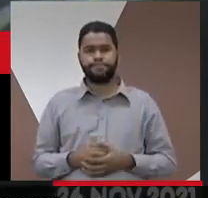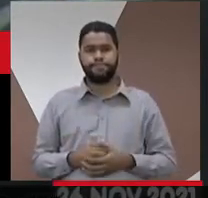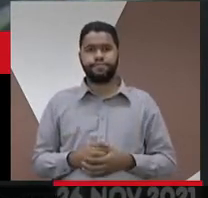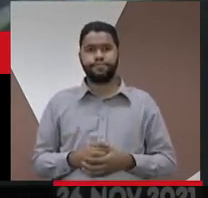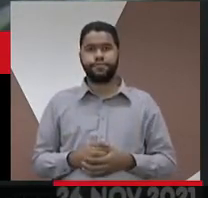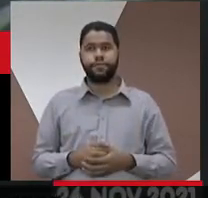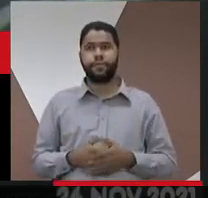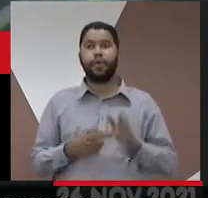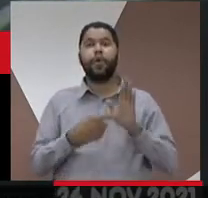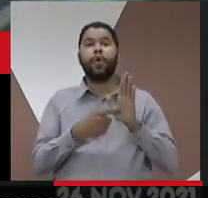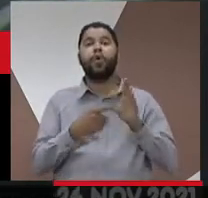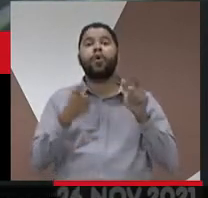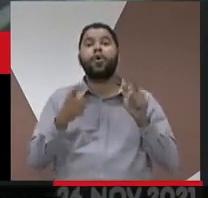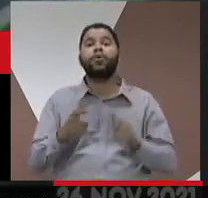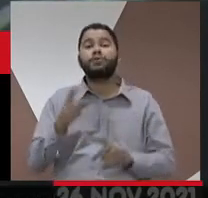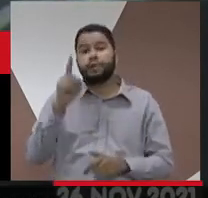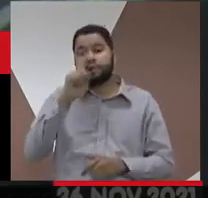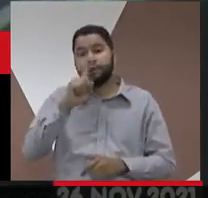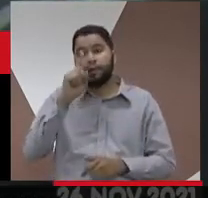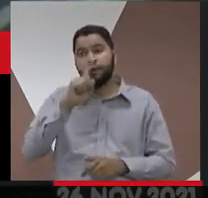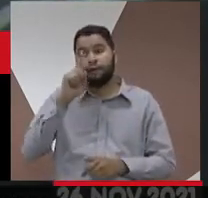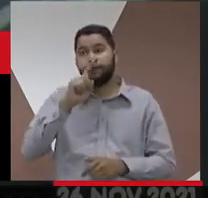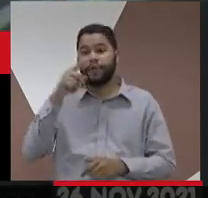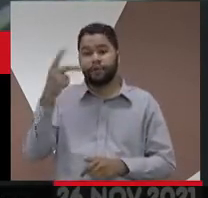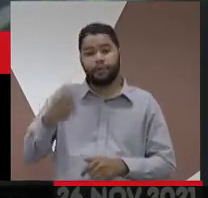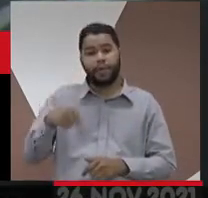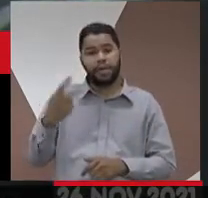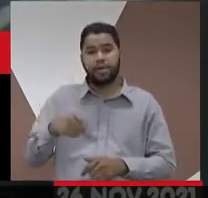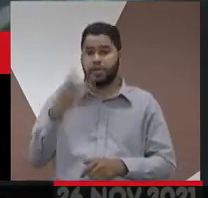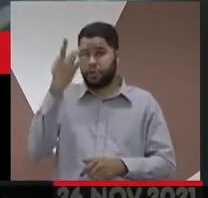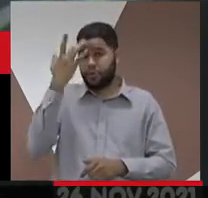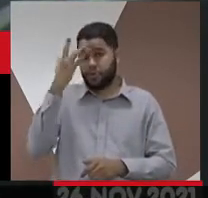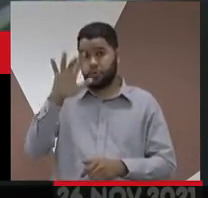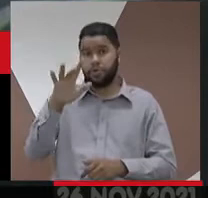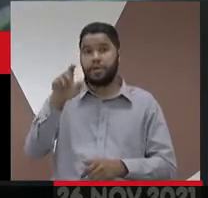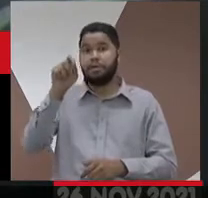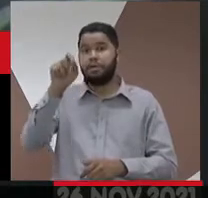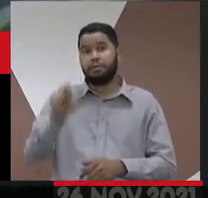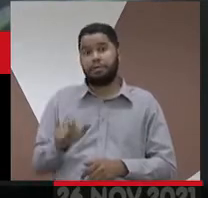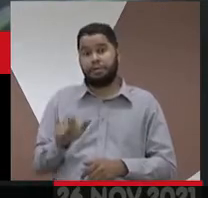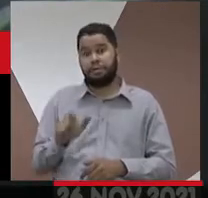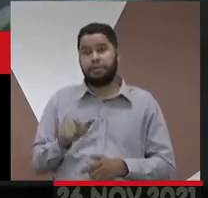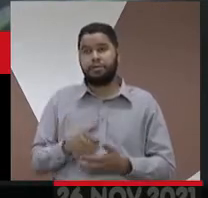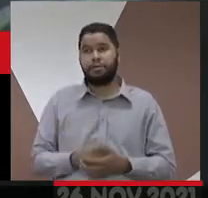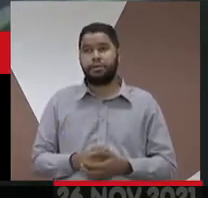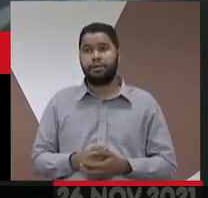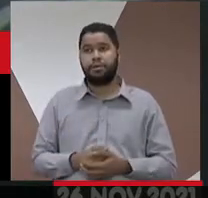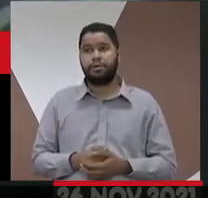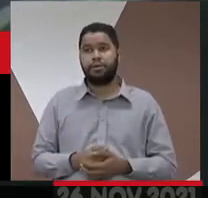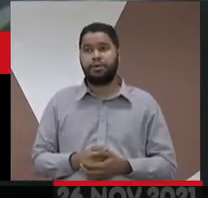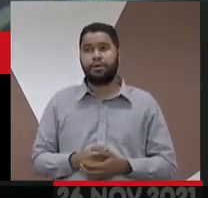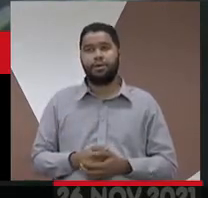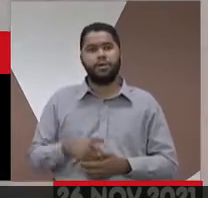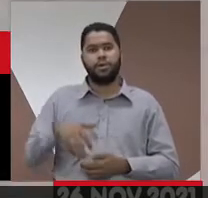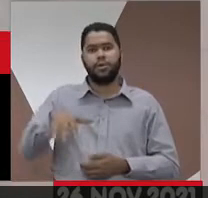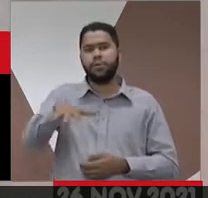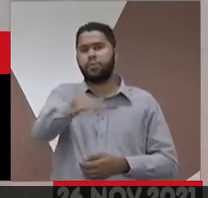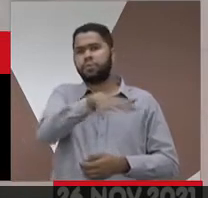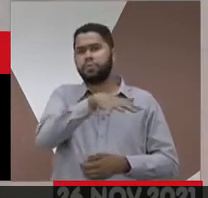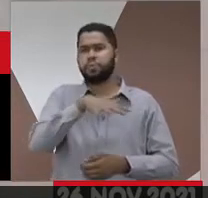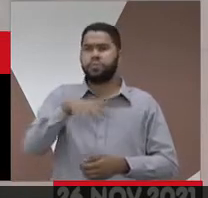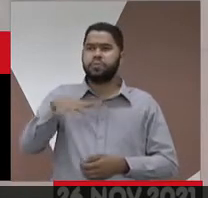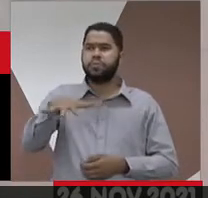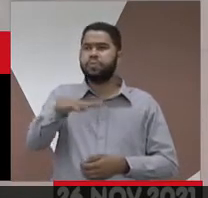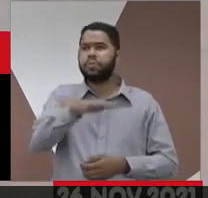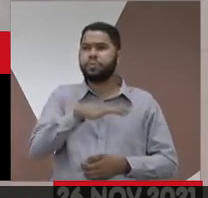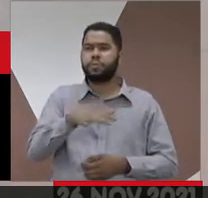defeito. O defeito está que alguém aqui dentro, não sei quem, né? Aqui é um amplo espaço,